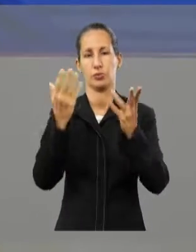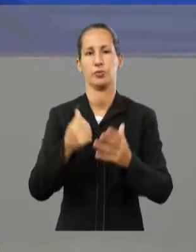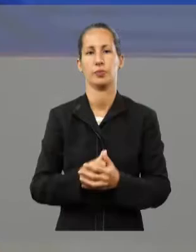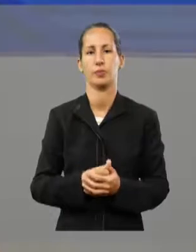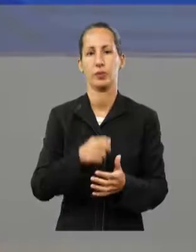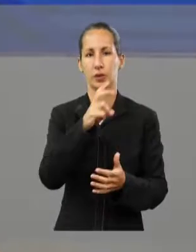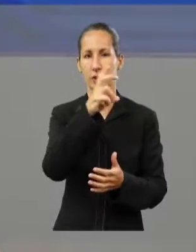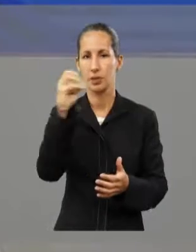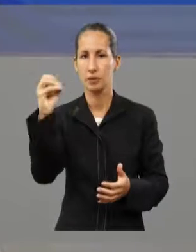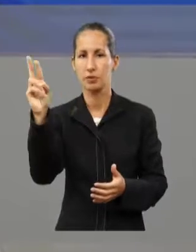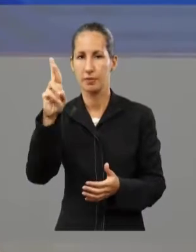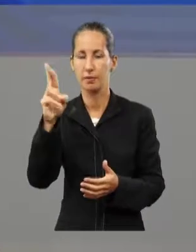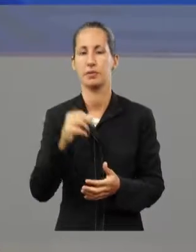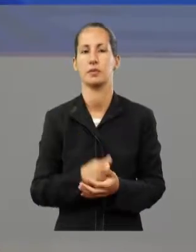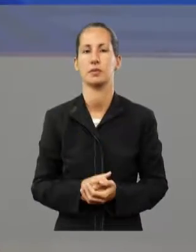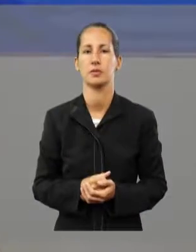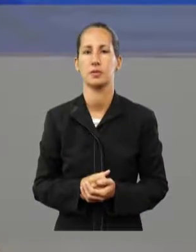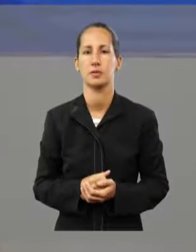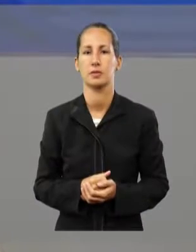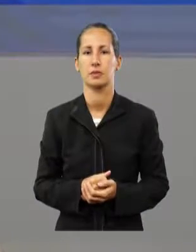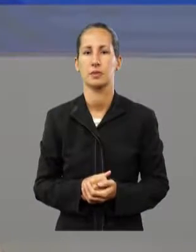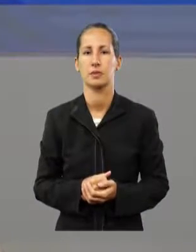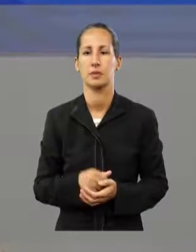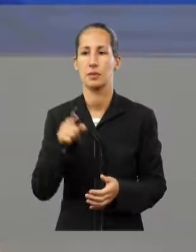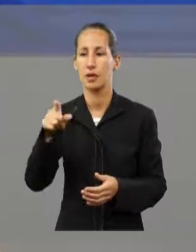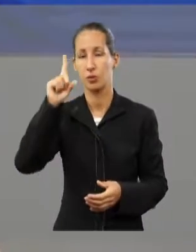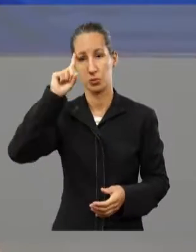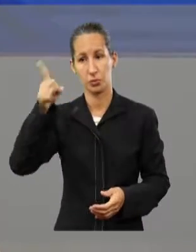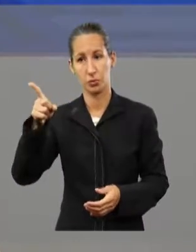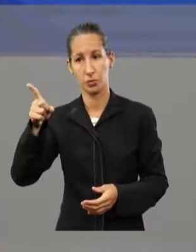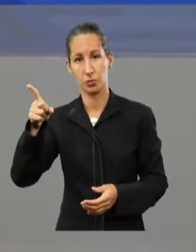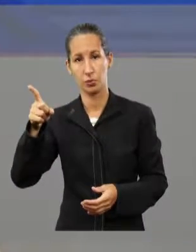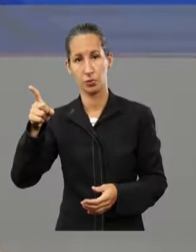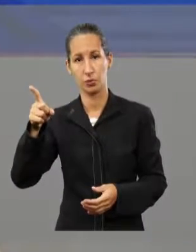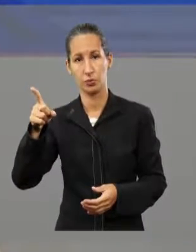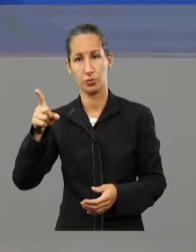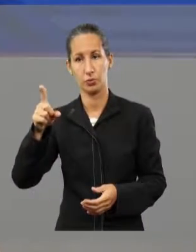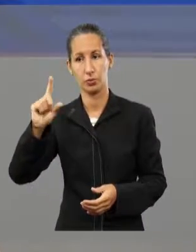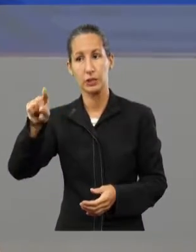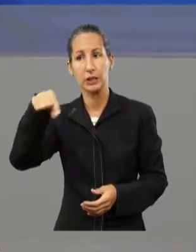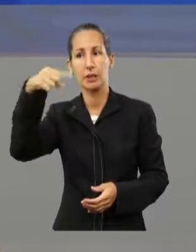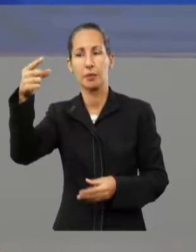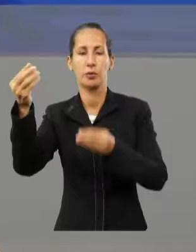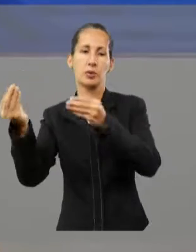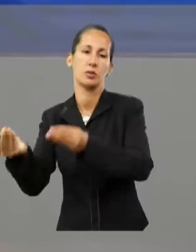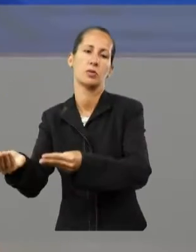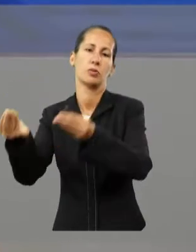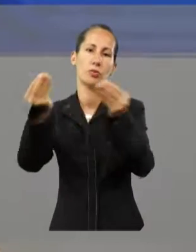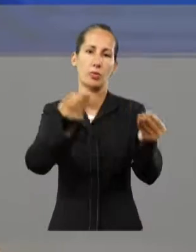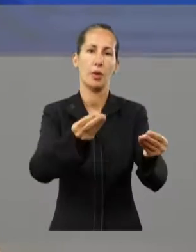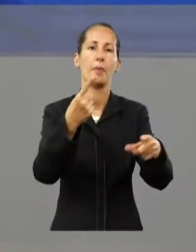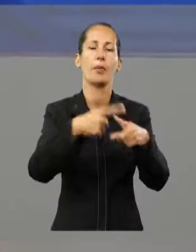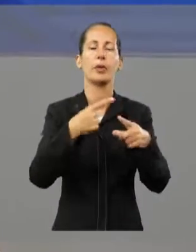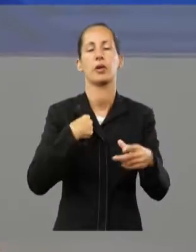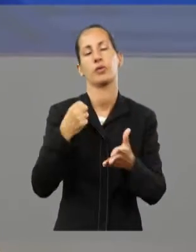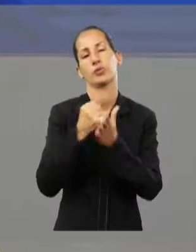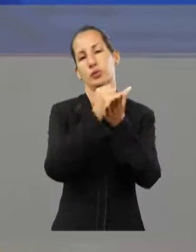por R$500, aí o dono do circo já vai se mudar para outro bairro, porque eu ajudei.